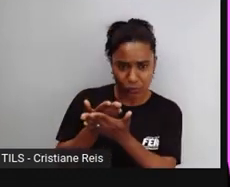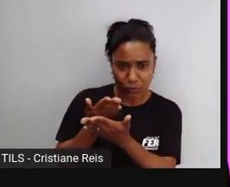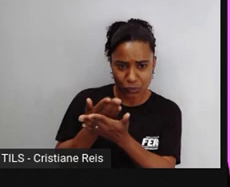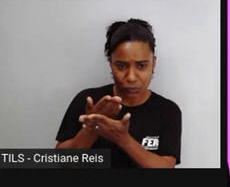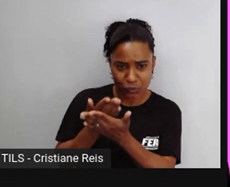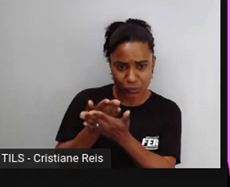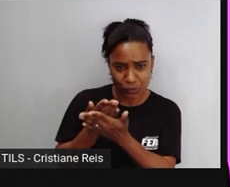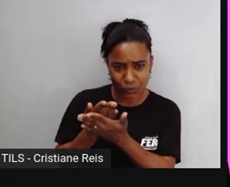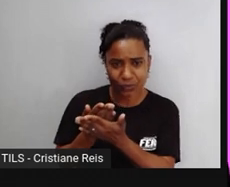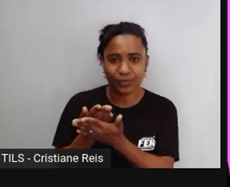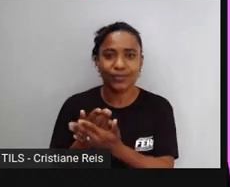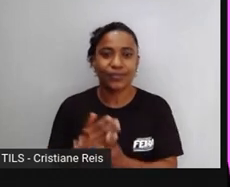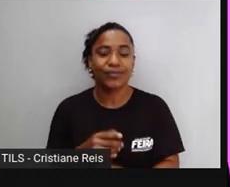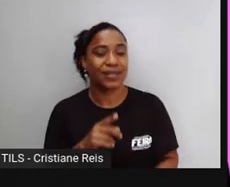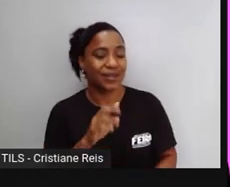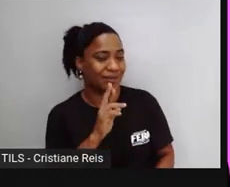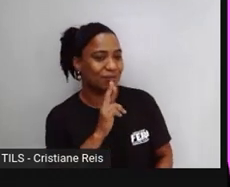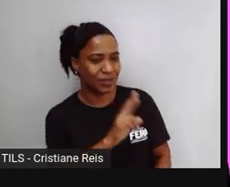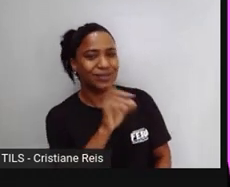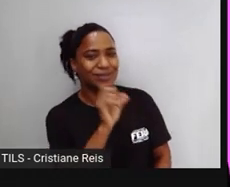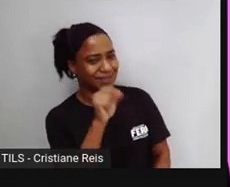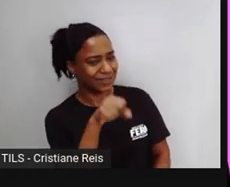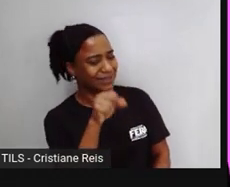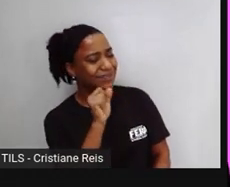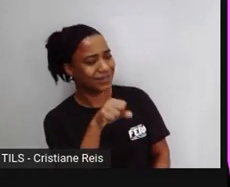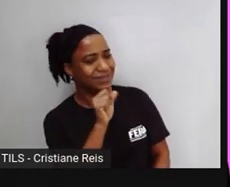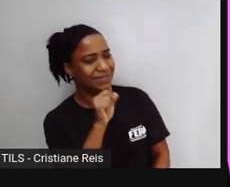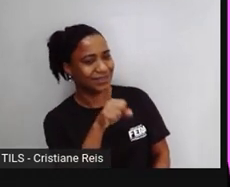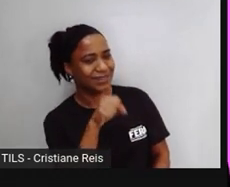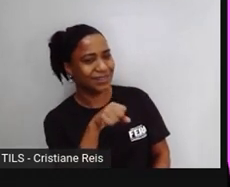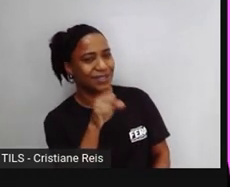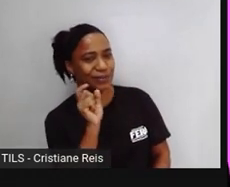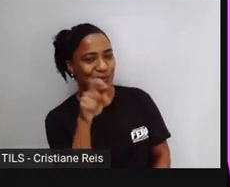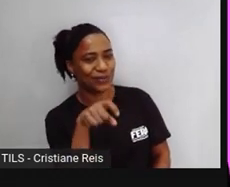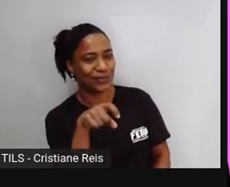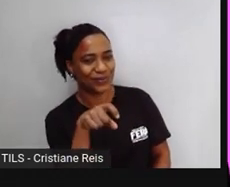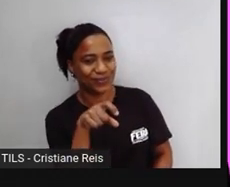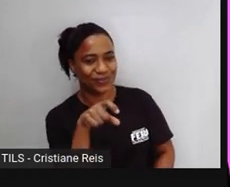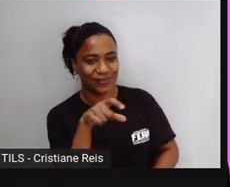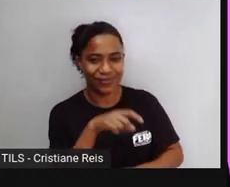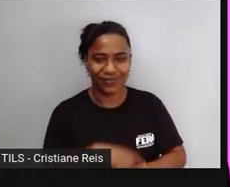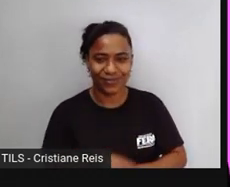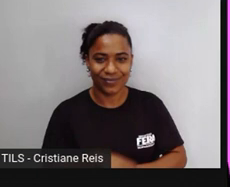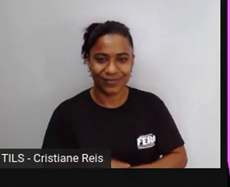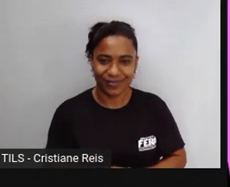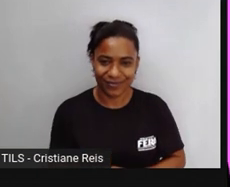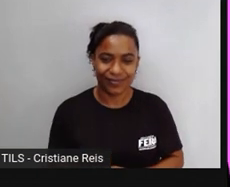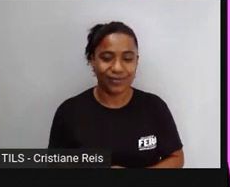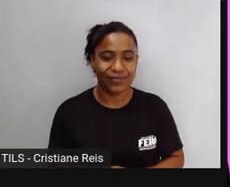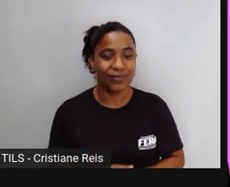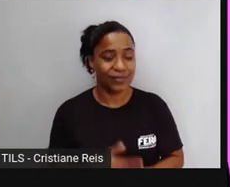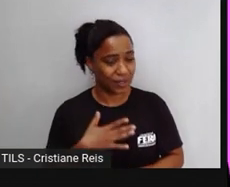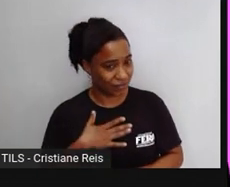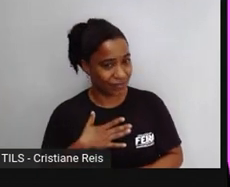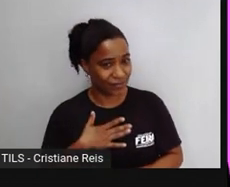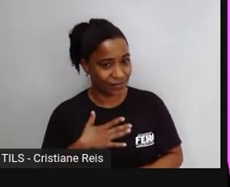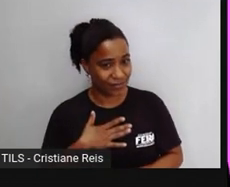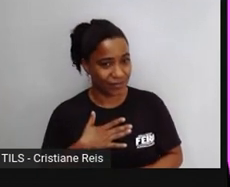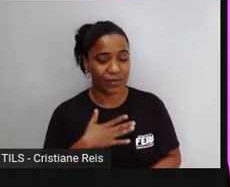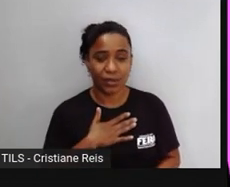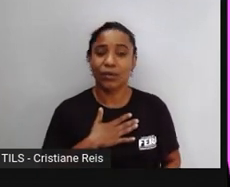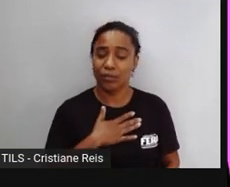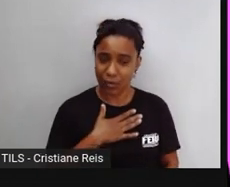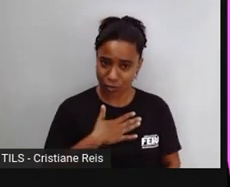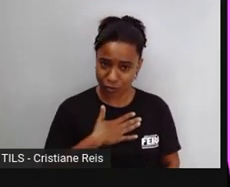ele responde, yes, I am. Sim, eu sou. I'm Ronald Clark. E ele se apresenta. Eu